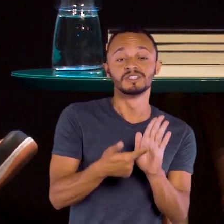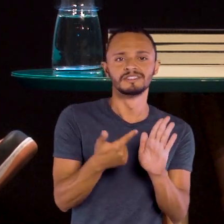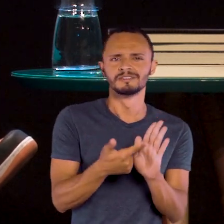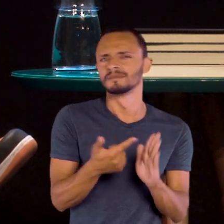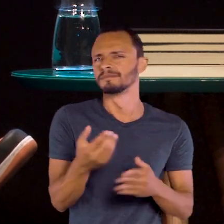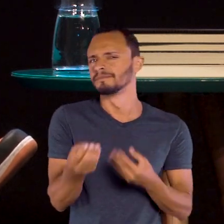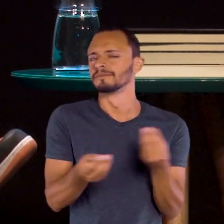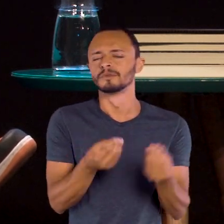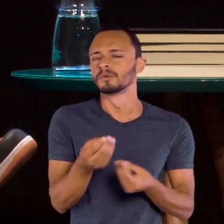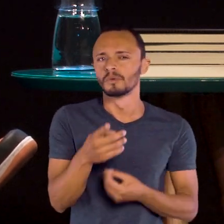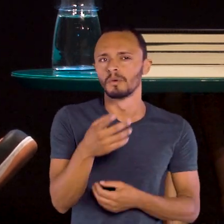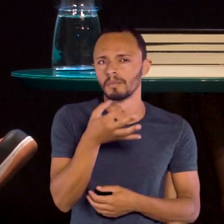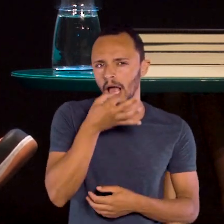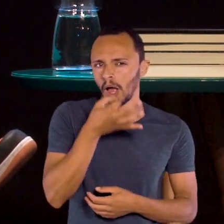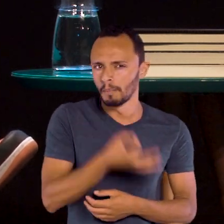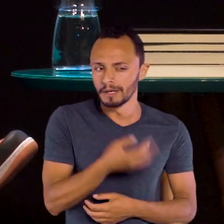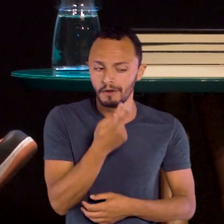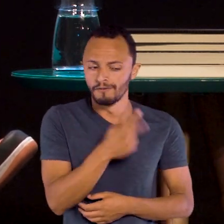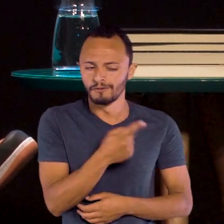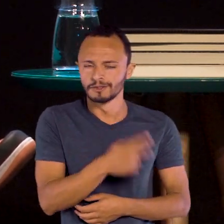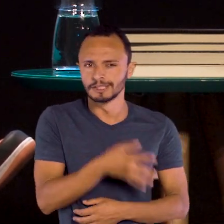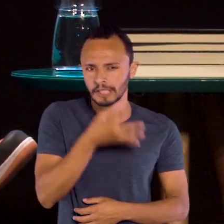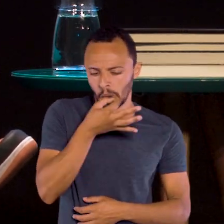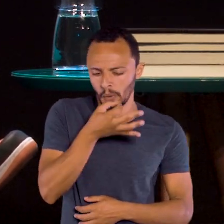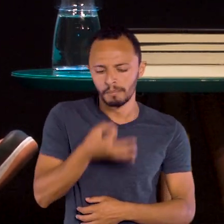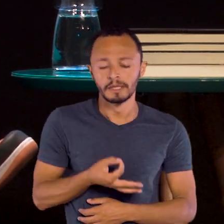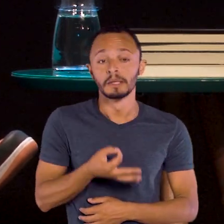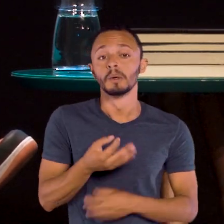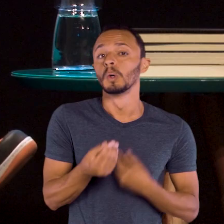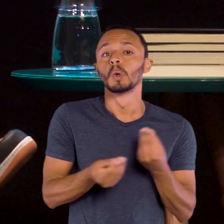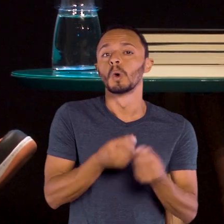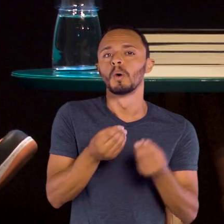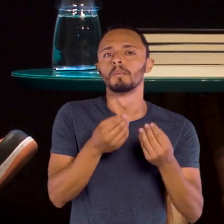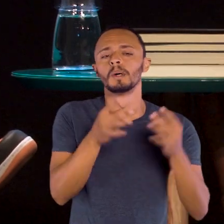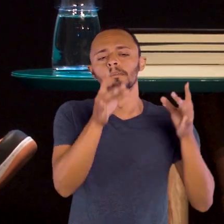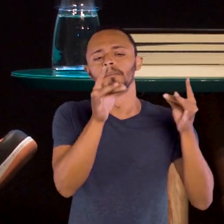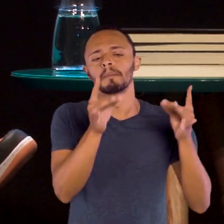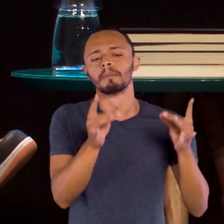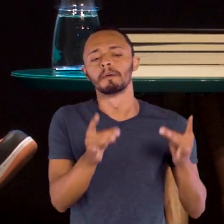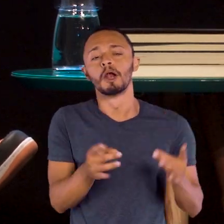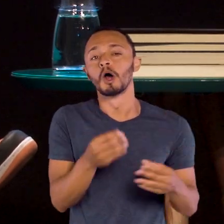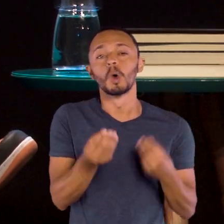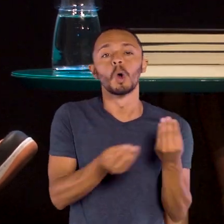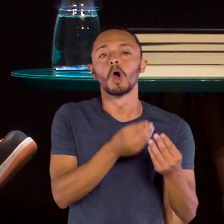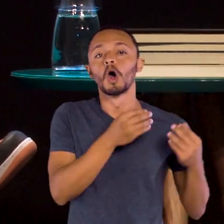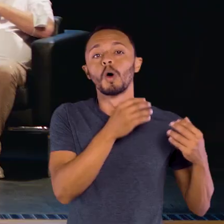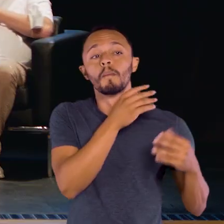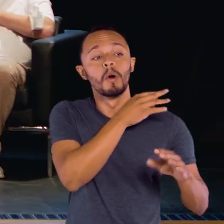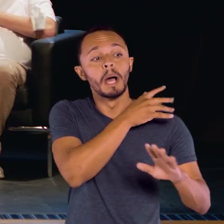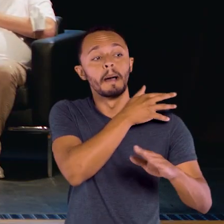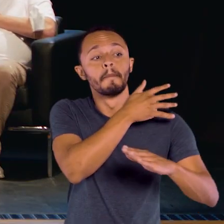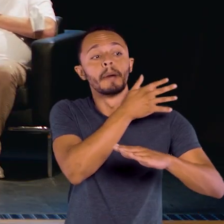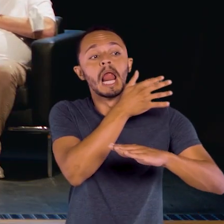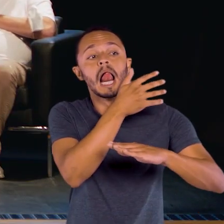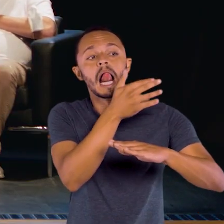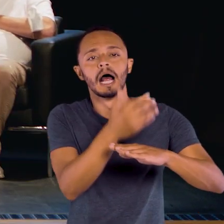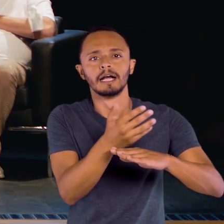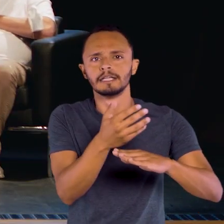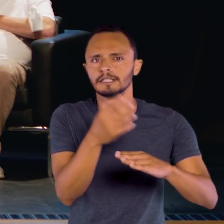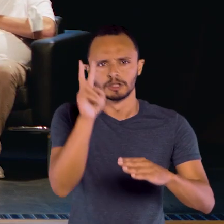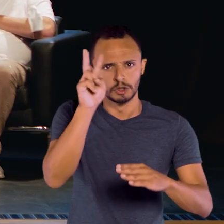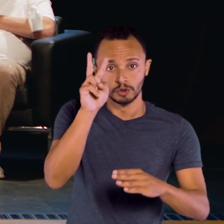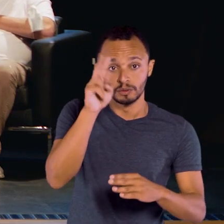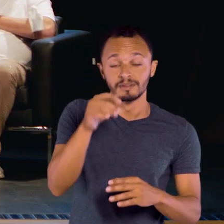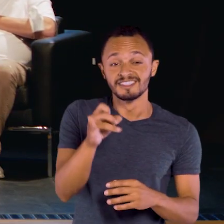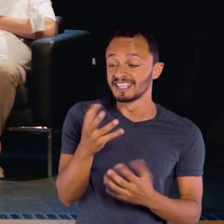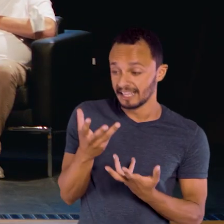panorama um pouco, falasse um pouco de você e desse um pouco um panorama dessa tua trajetória literária. Eliana, se você quiser, inclusive, pegar